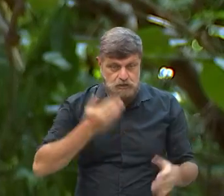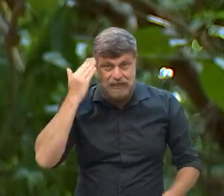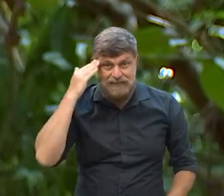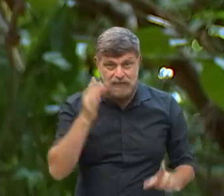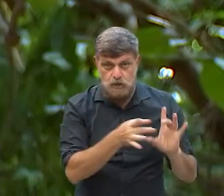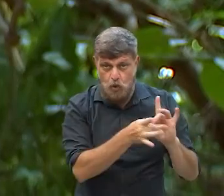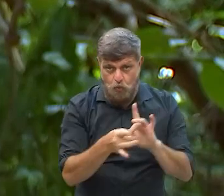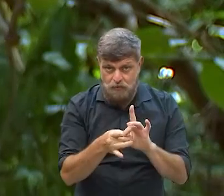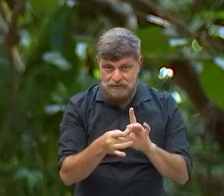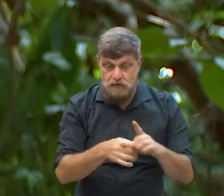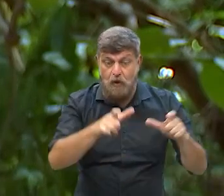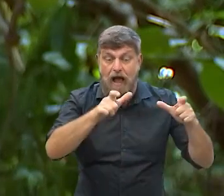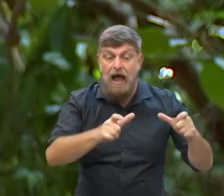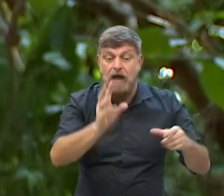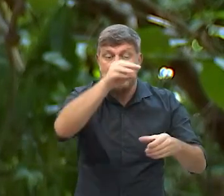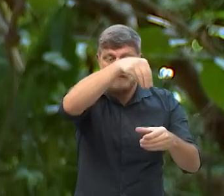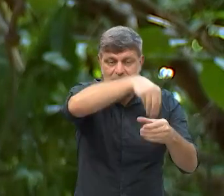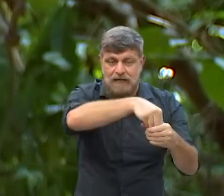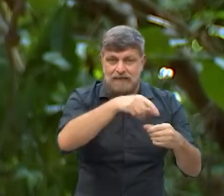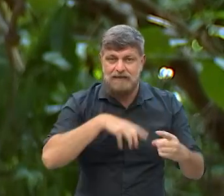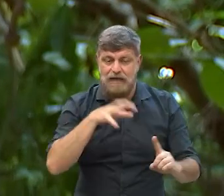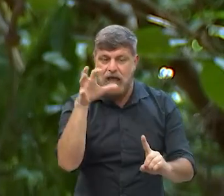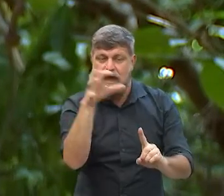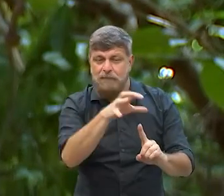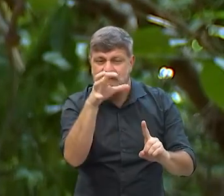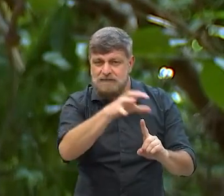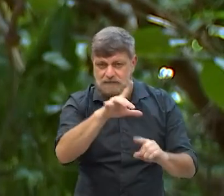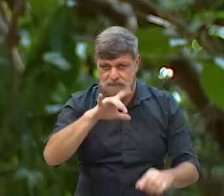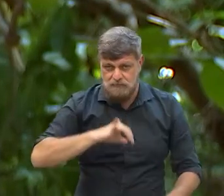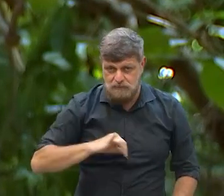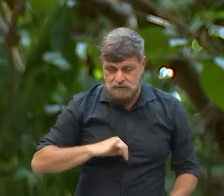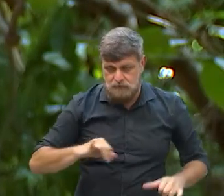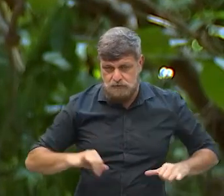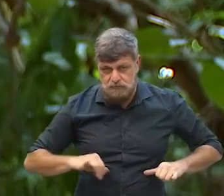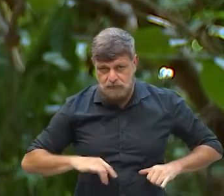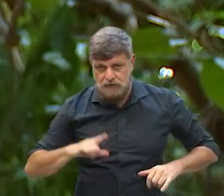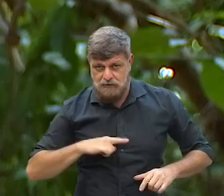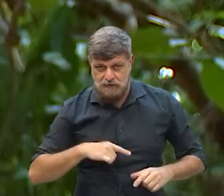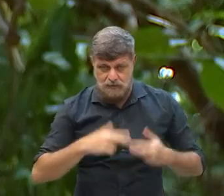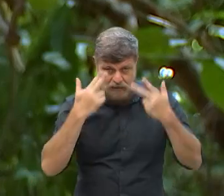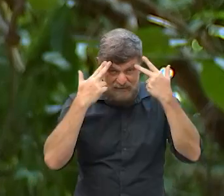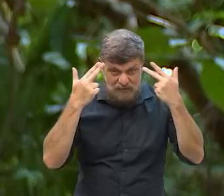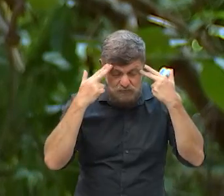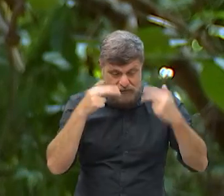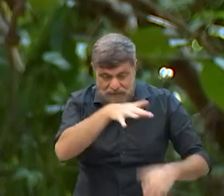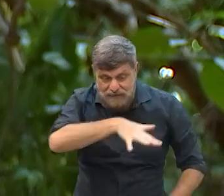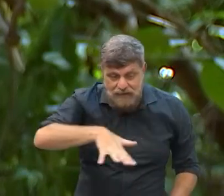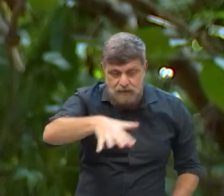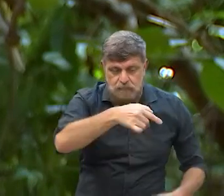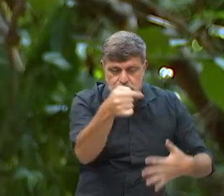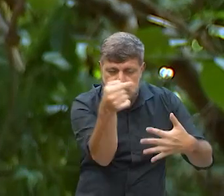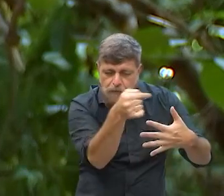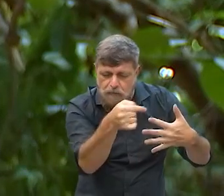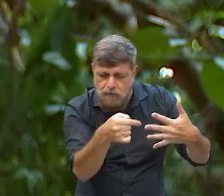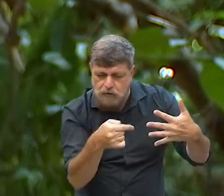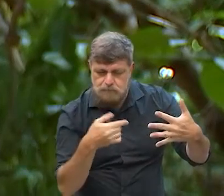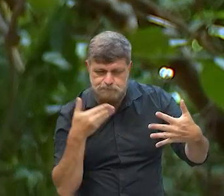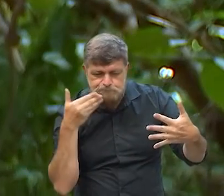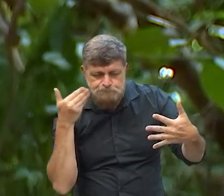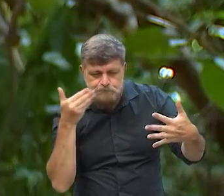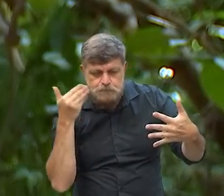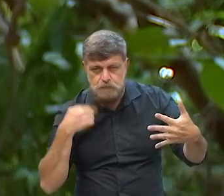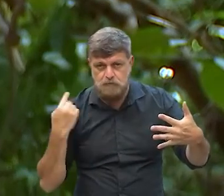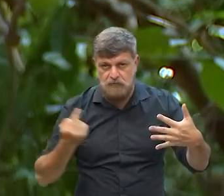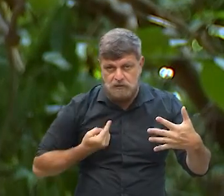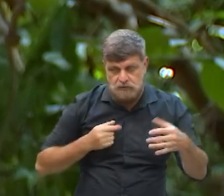protegida está, quais as pressões que elas estão sofrendo, quais são os atributos naturais relevantes daquele espaço, para que a gente consiga, por meio